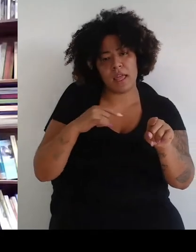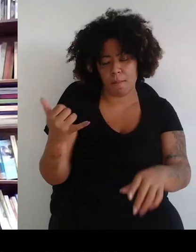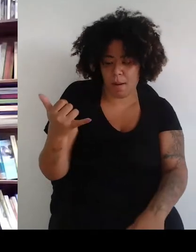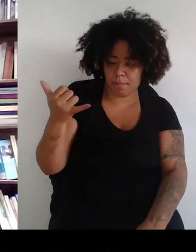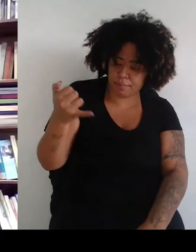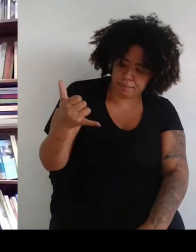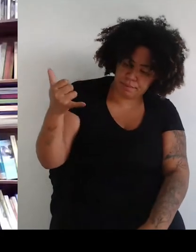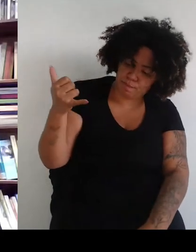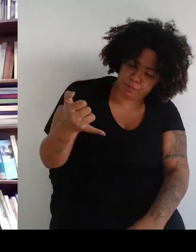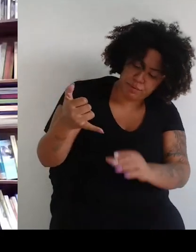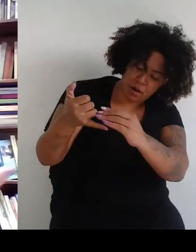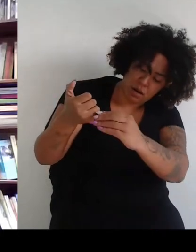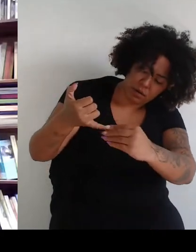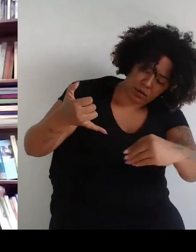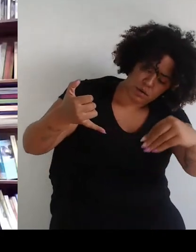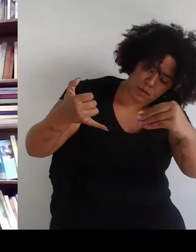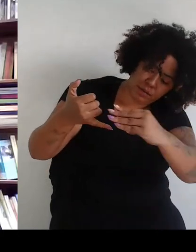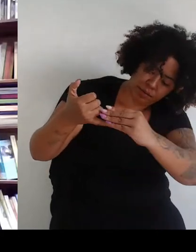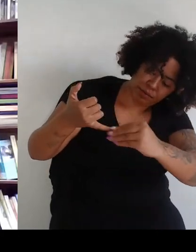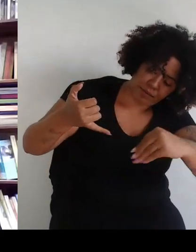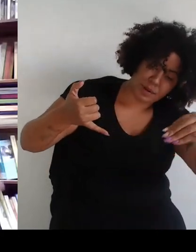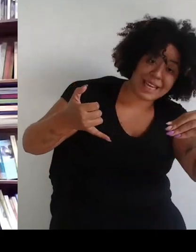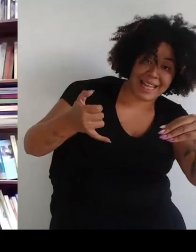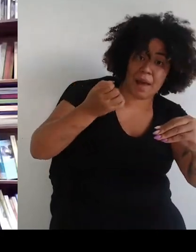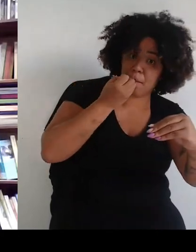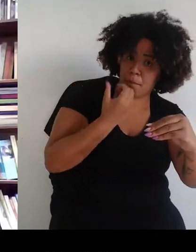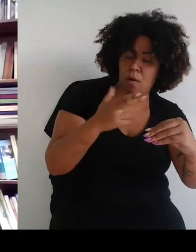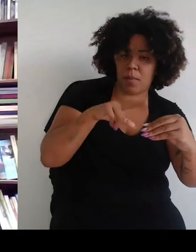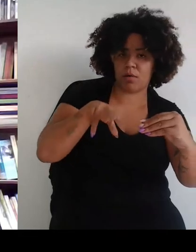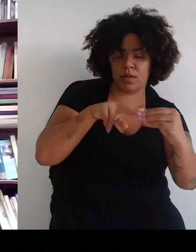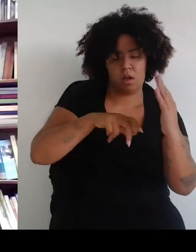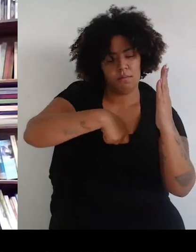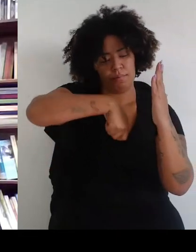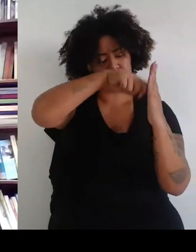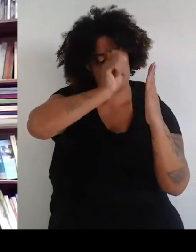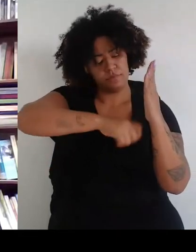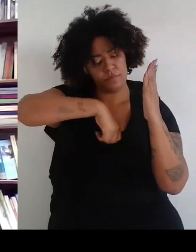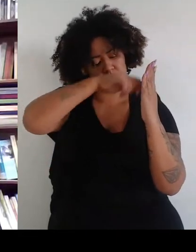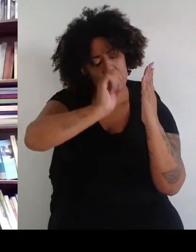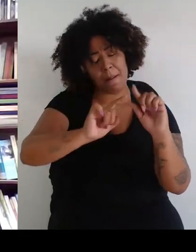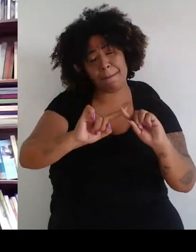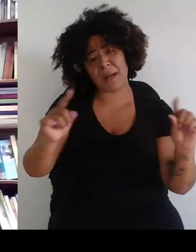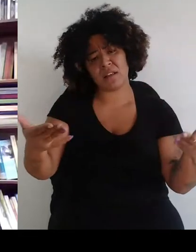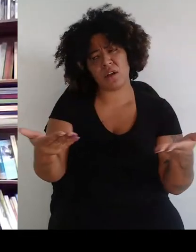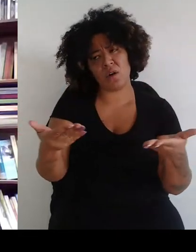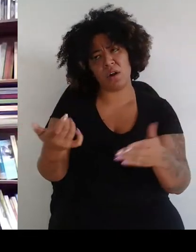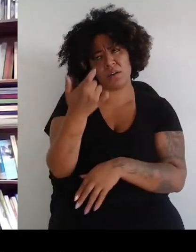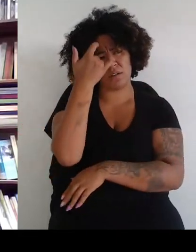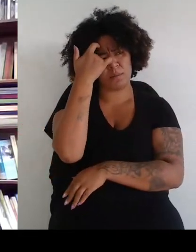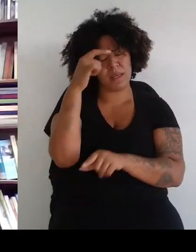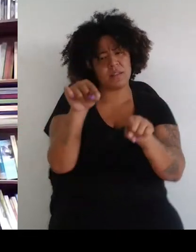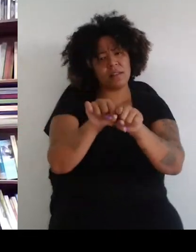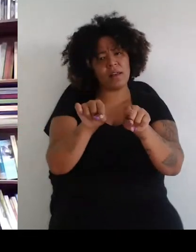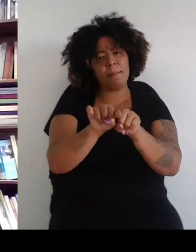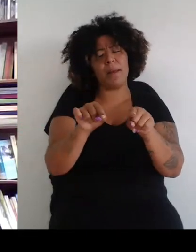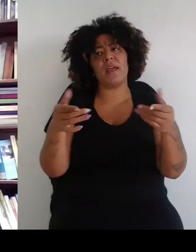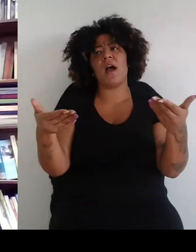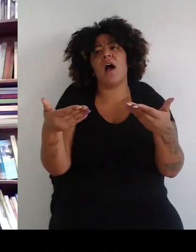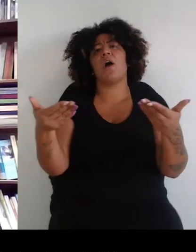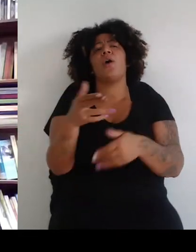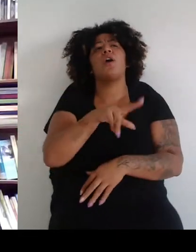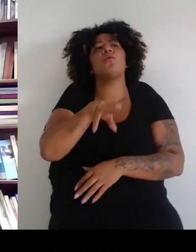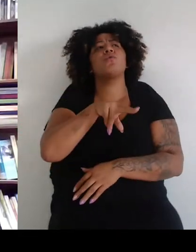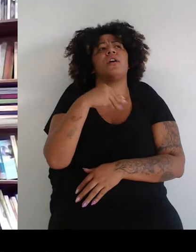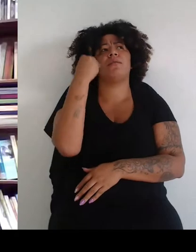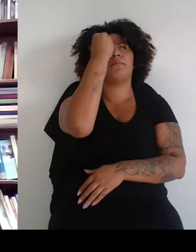desses trabalhos precoces agora quando a gente pensa na conexão entre o uso de cosméticos que